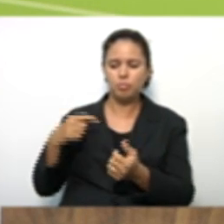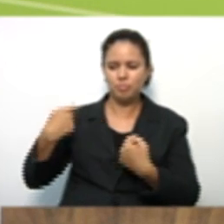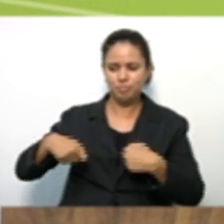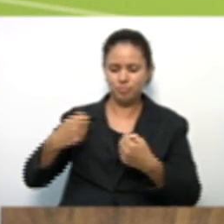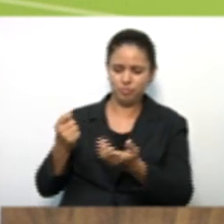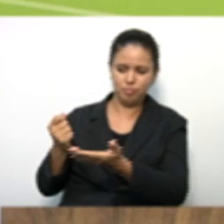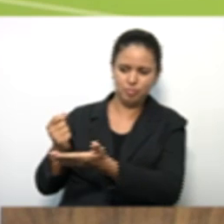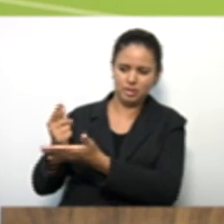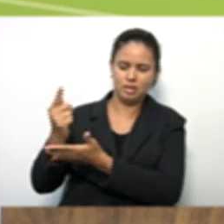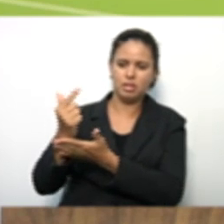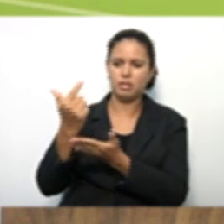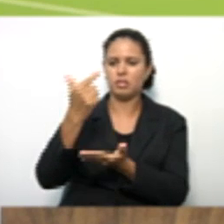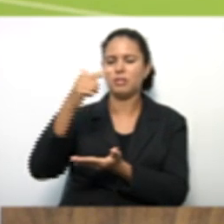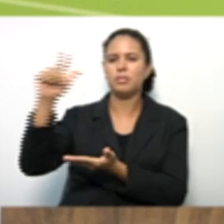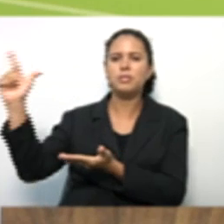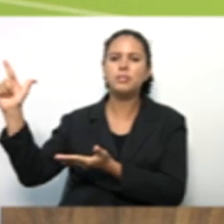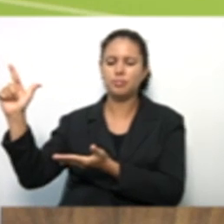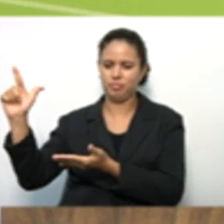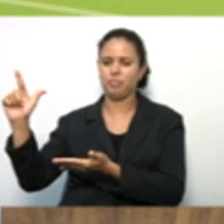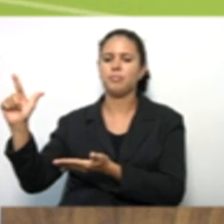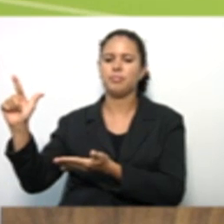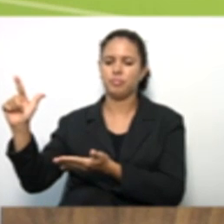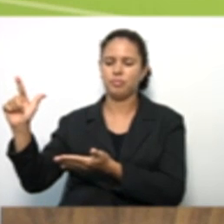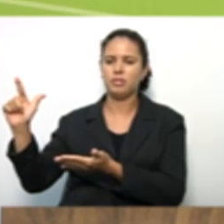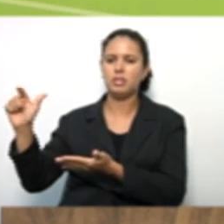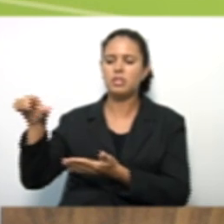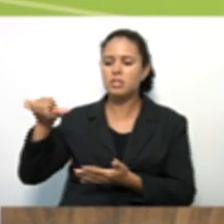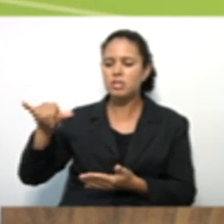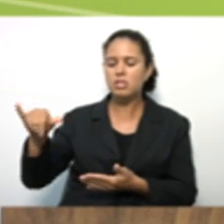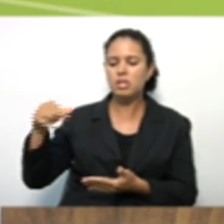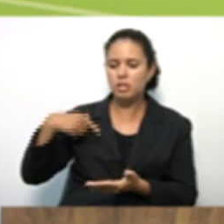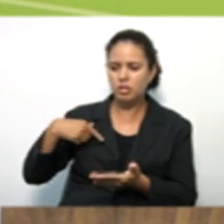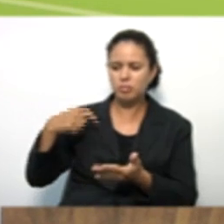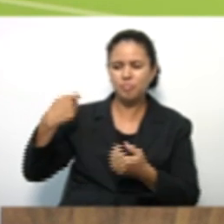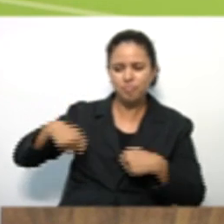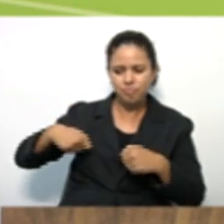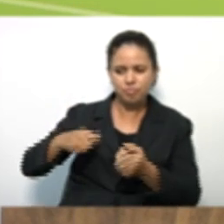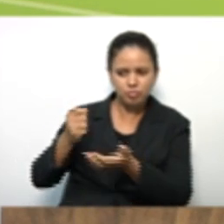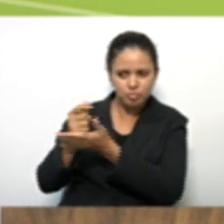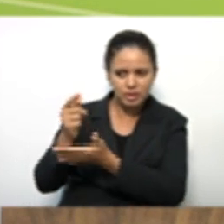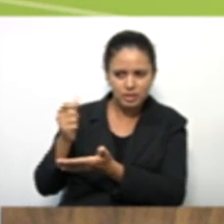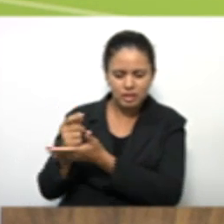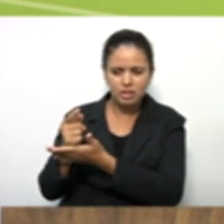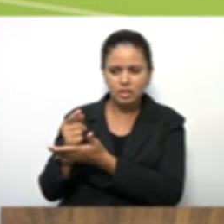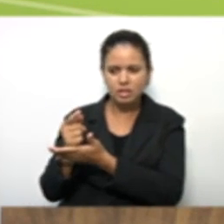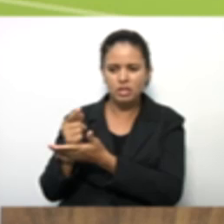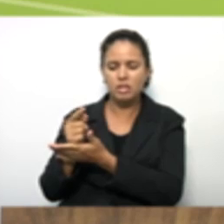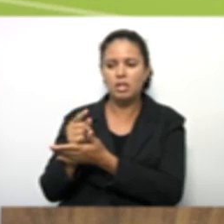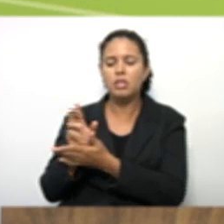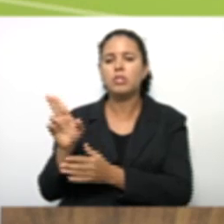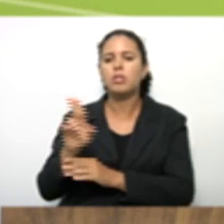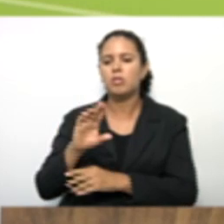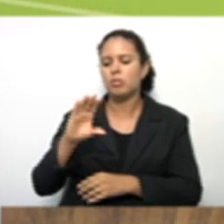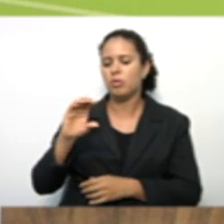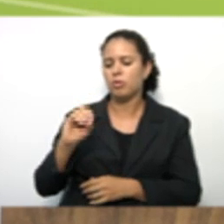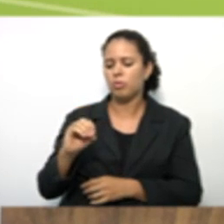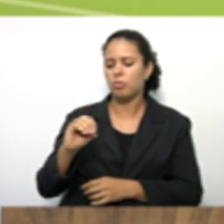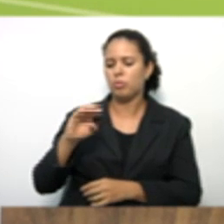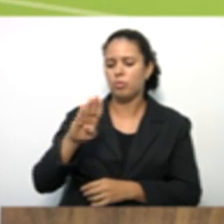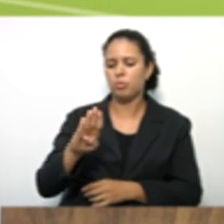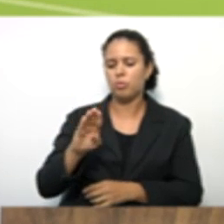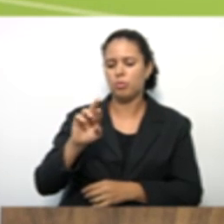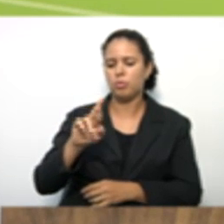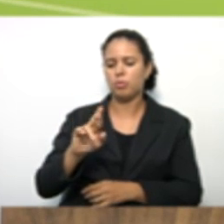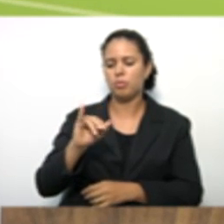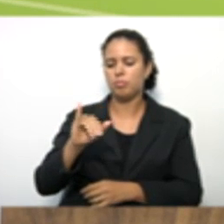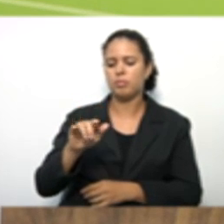que você tem com terceiros são as obrigações. Vamos lembrar isso, que isso vai nos acompanhar por todo o caminho